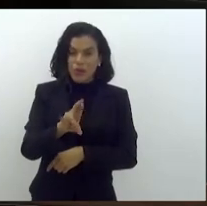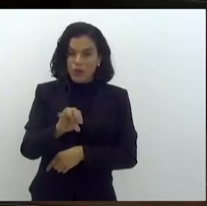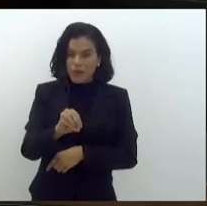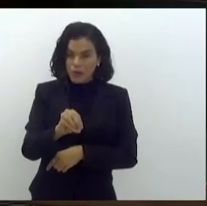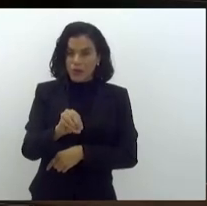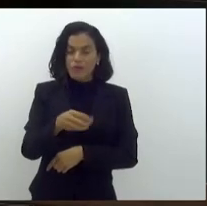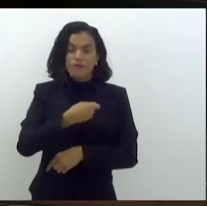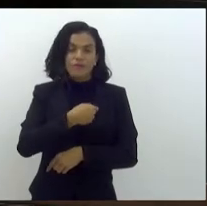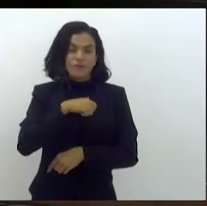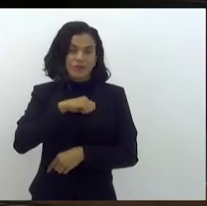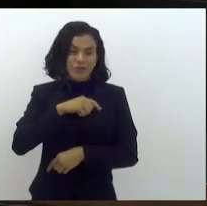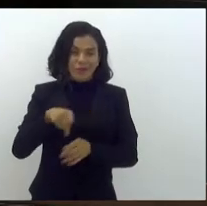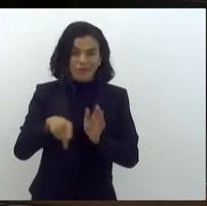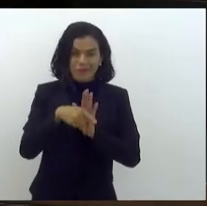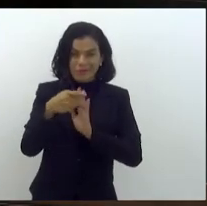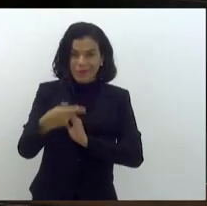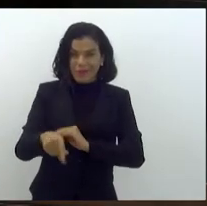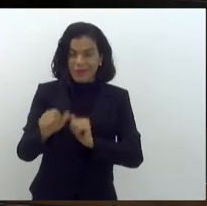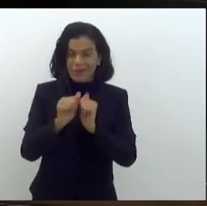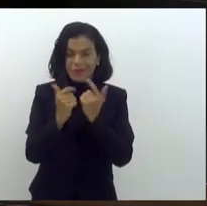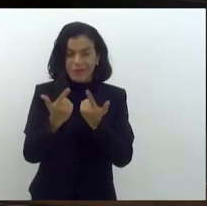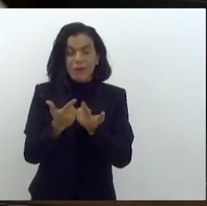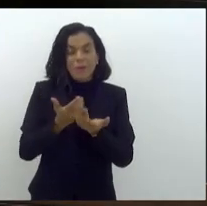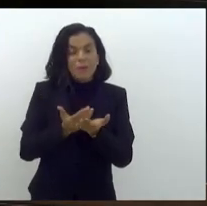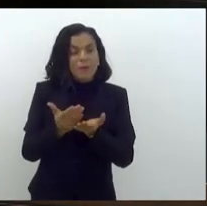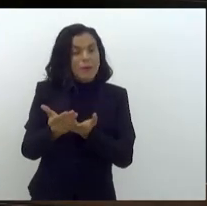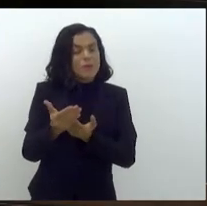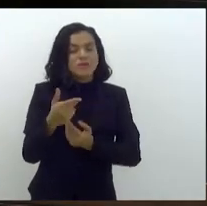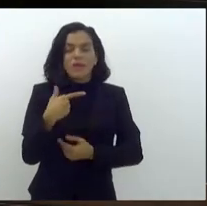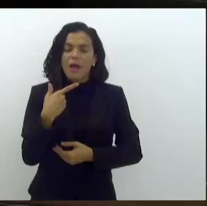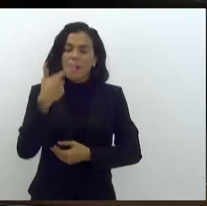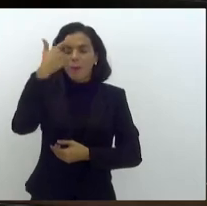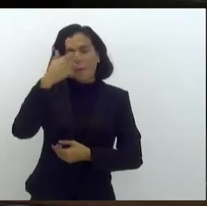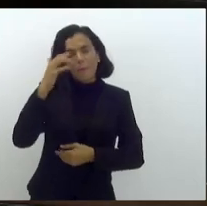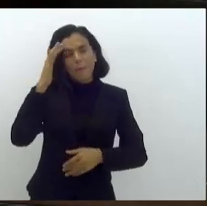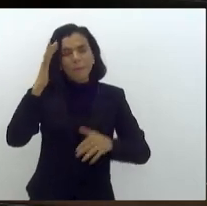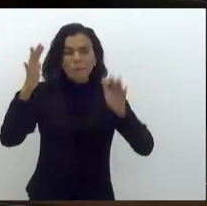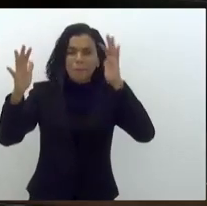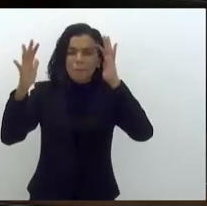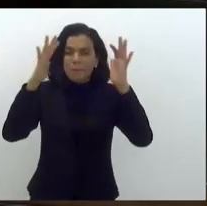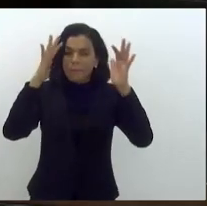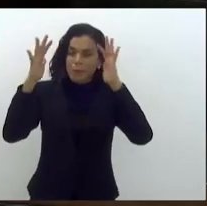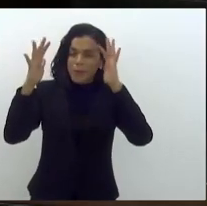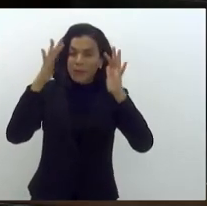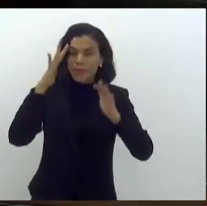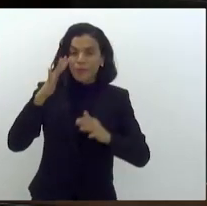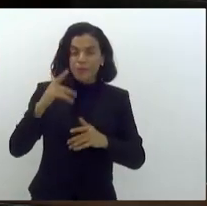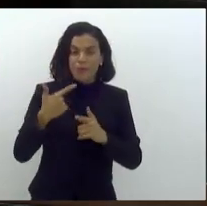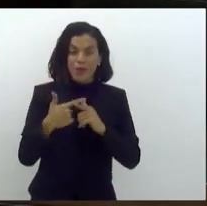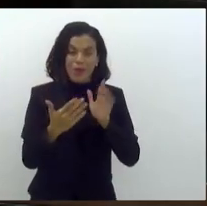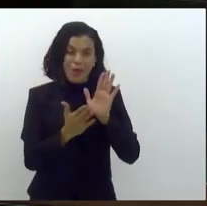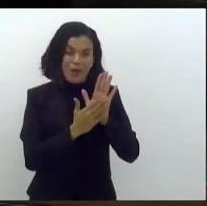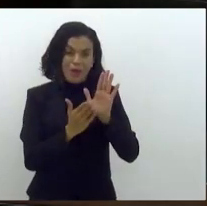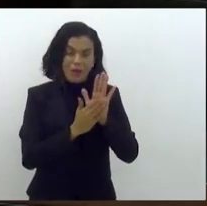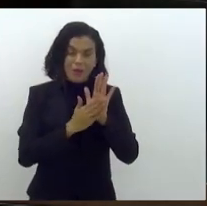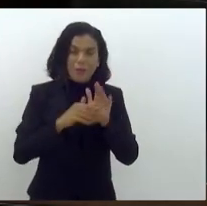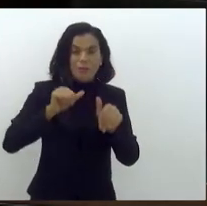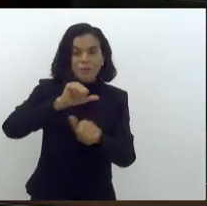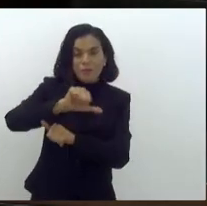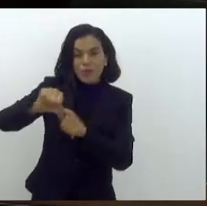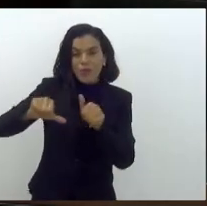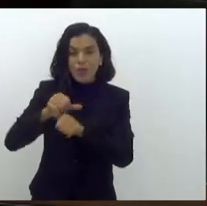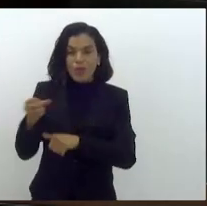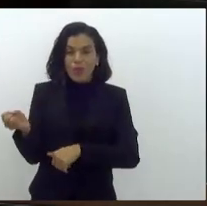da Assembleia eu para começar eu diria o seguinte eu acho que a proposta de reforma tributária que foi